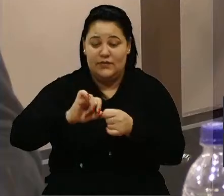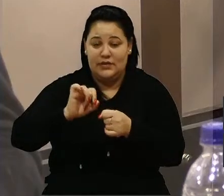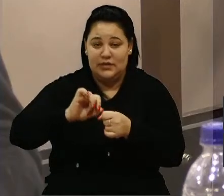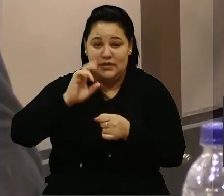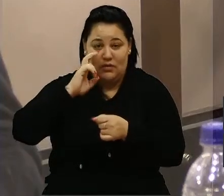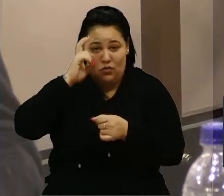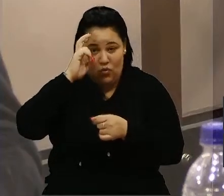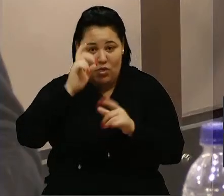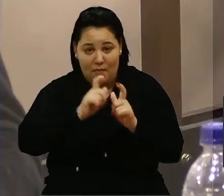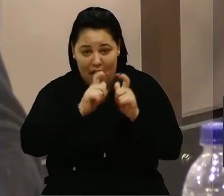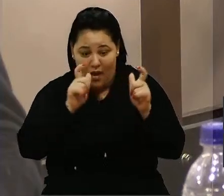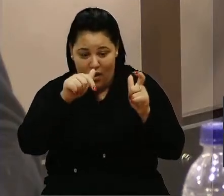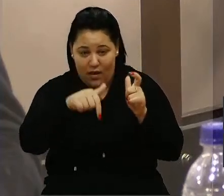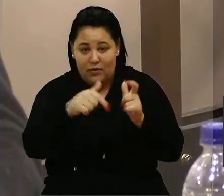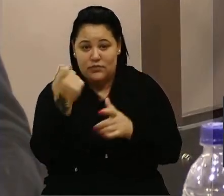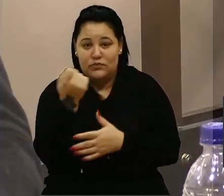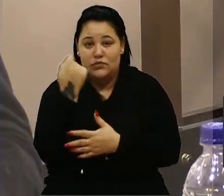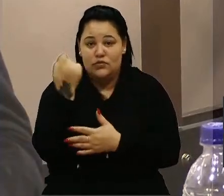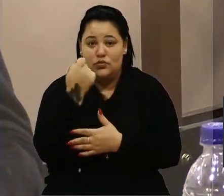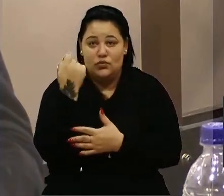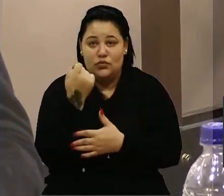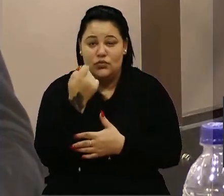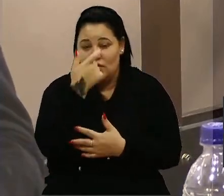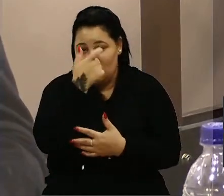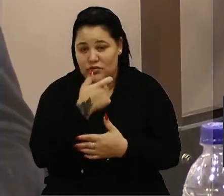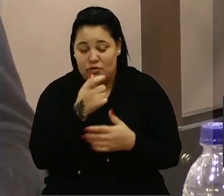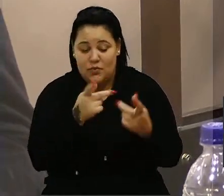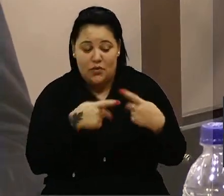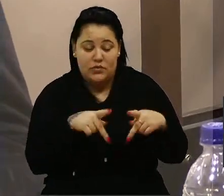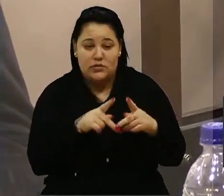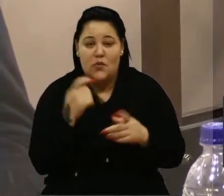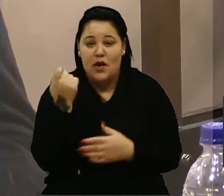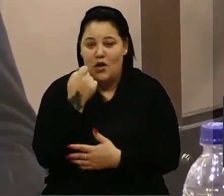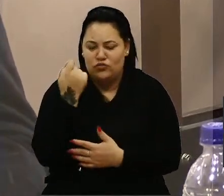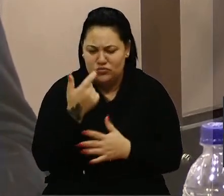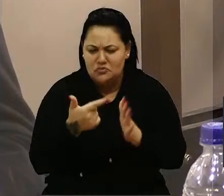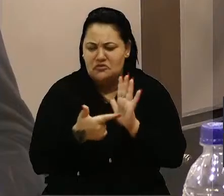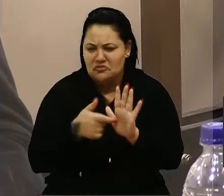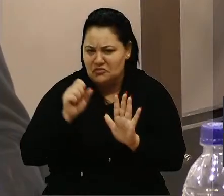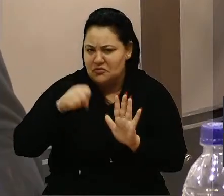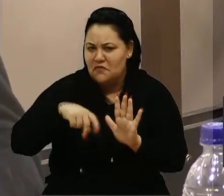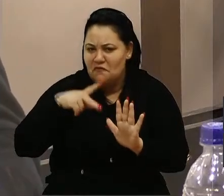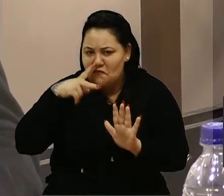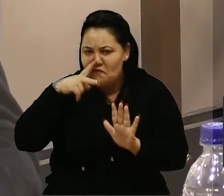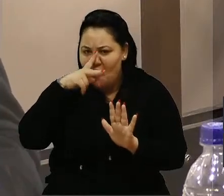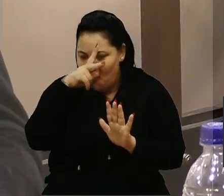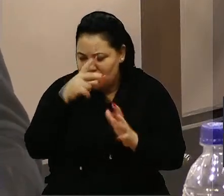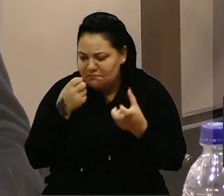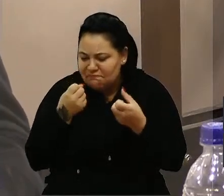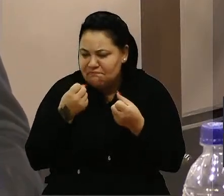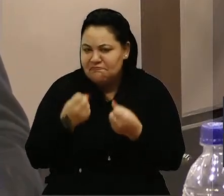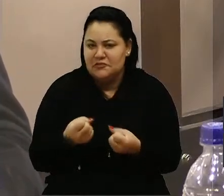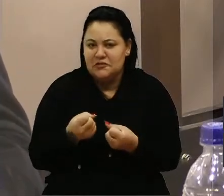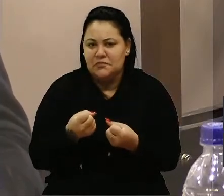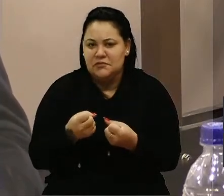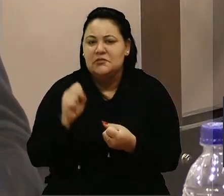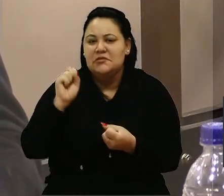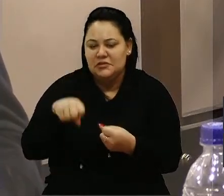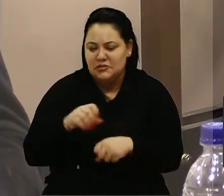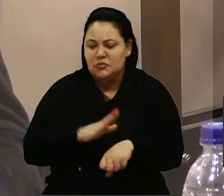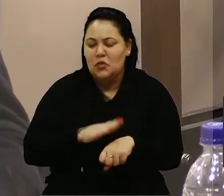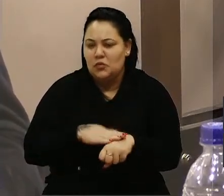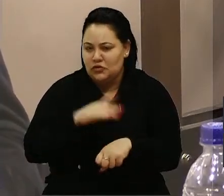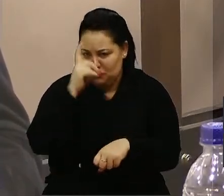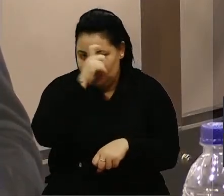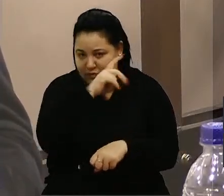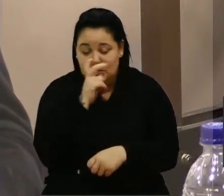maior, né, aqui no Rio Grande do Sul, e eu acho que o povo gaúcho se mostrou o quanto é forte, o quanto é aguerrido nessas horas, né, e a cultura é